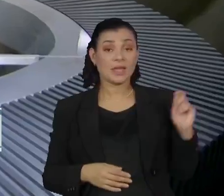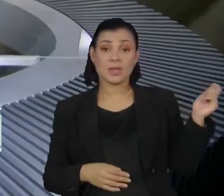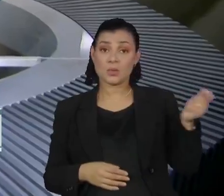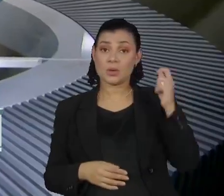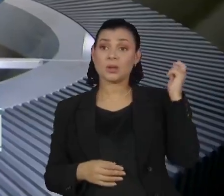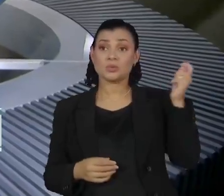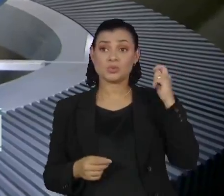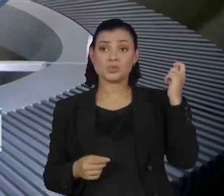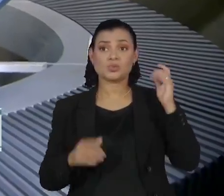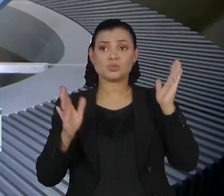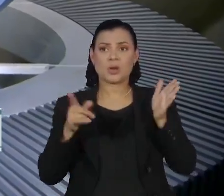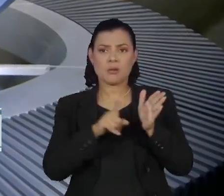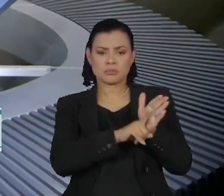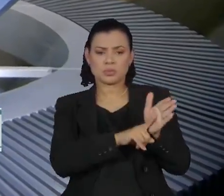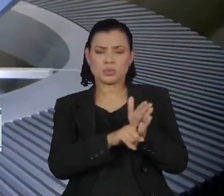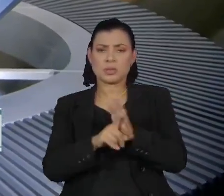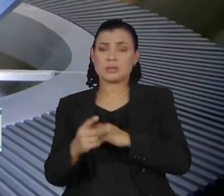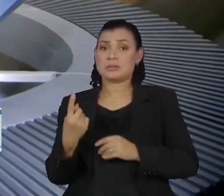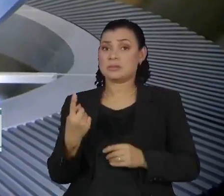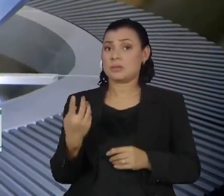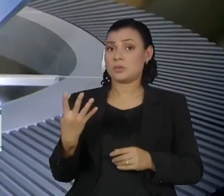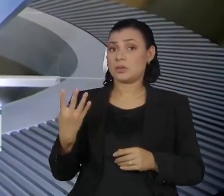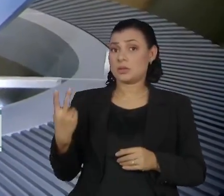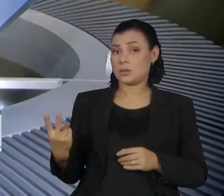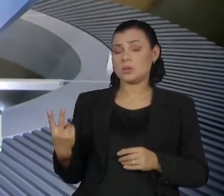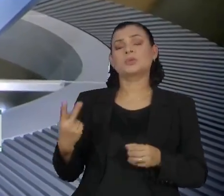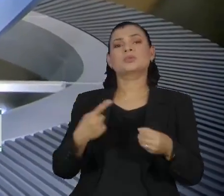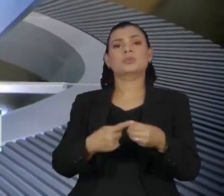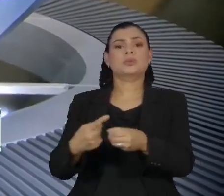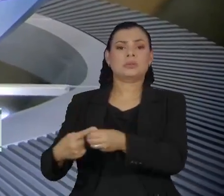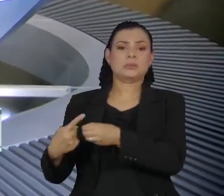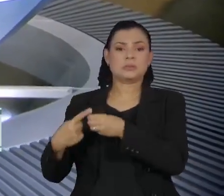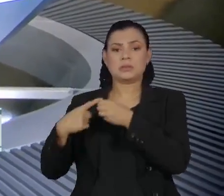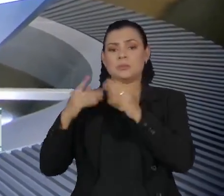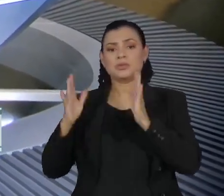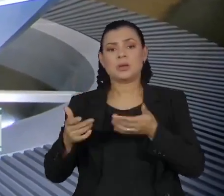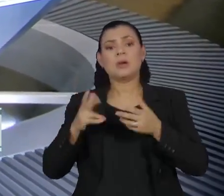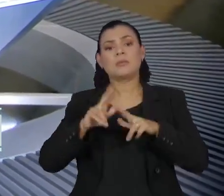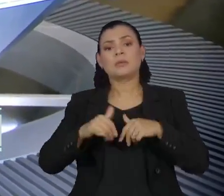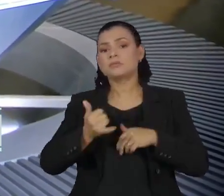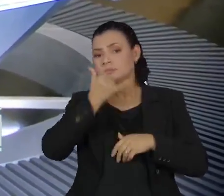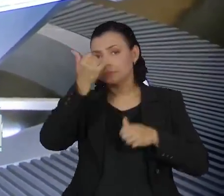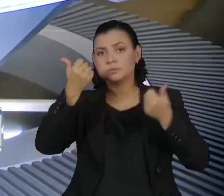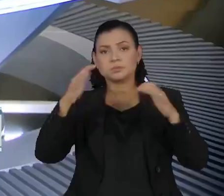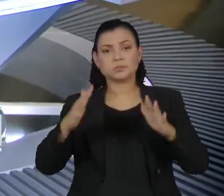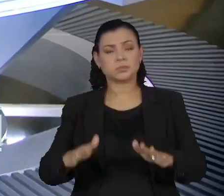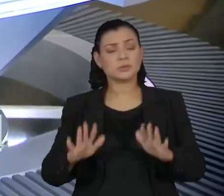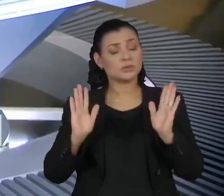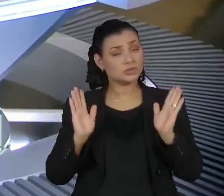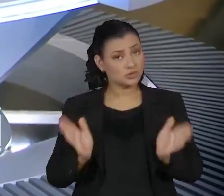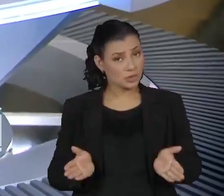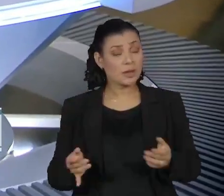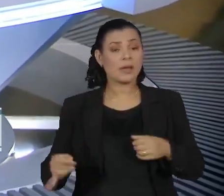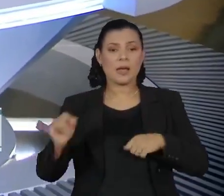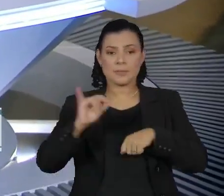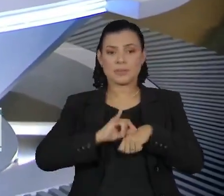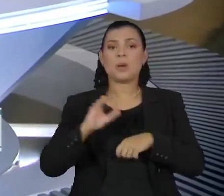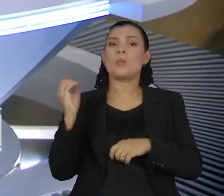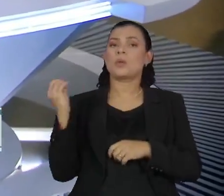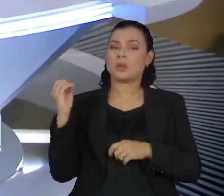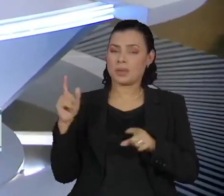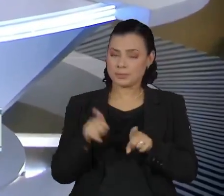do Sul, foram mapeados 142 municípios mais suscetíveis a desastres naturais, inclusive a capital, Porto